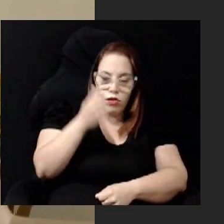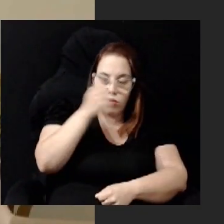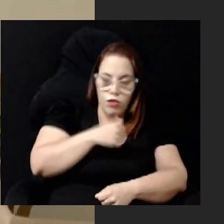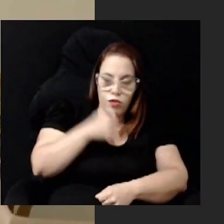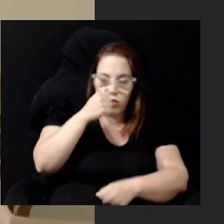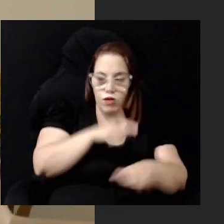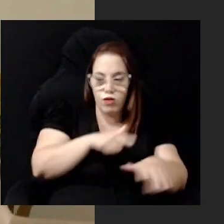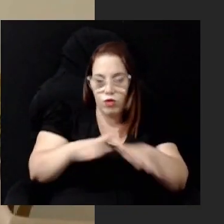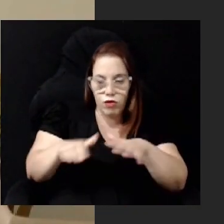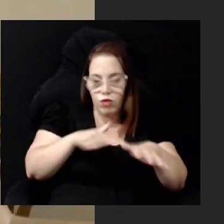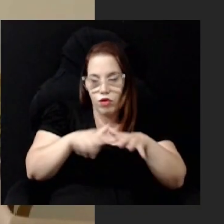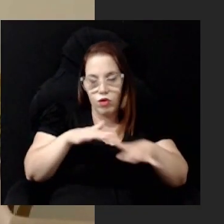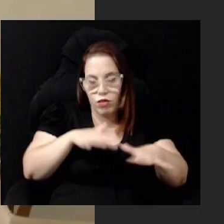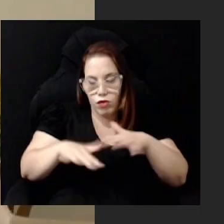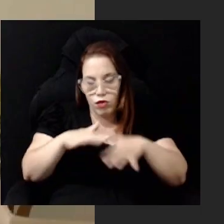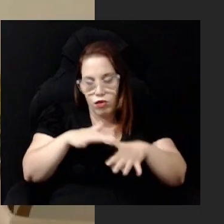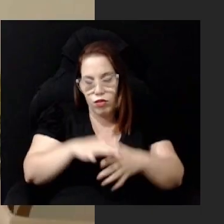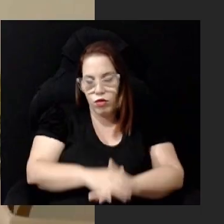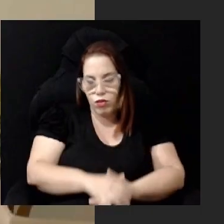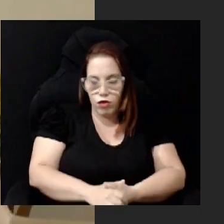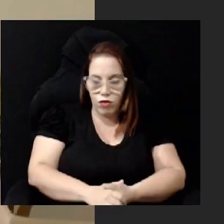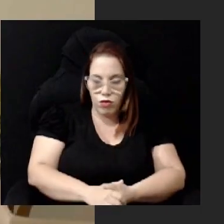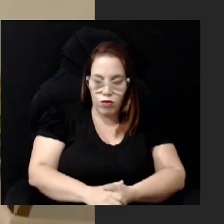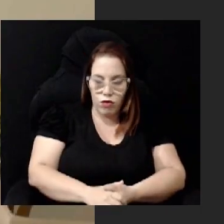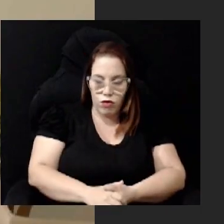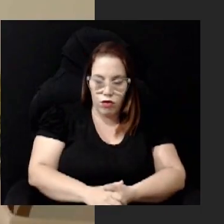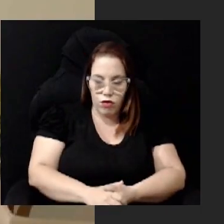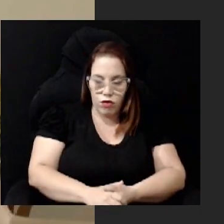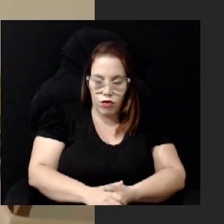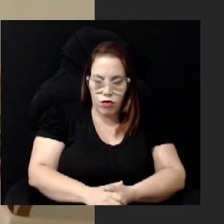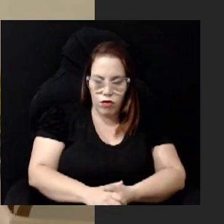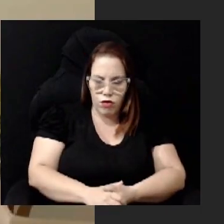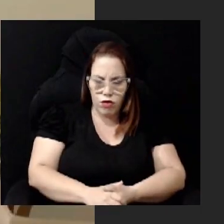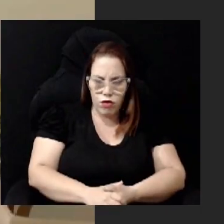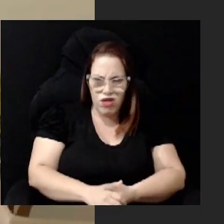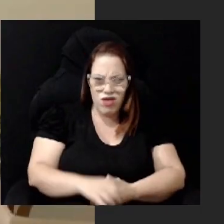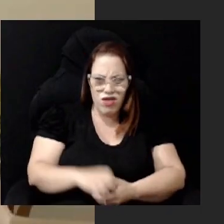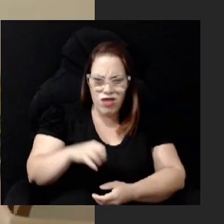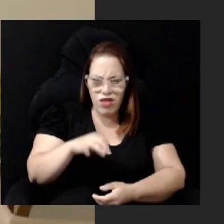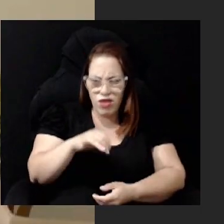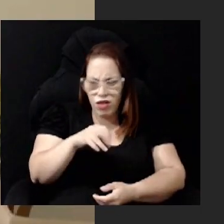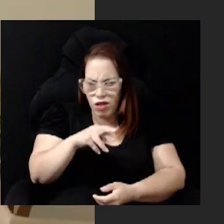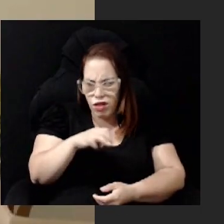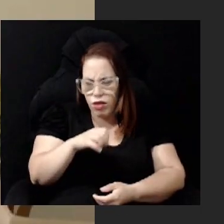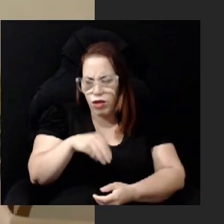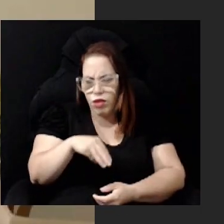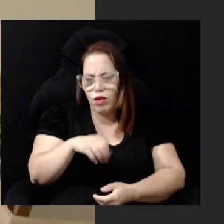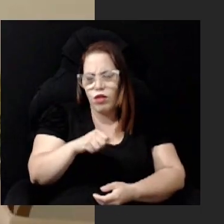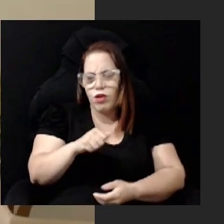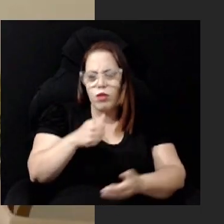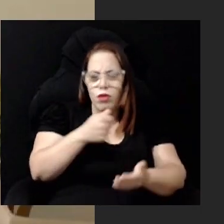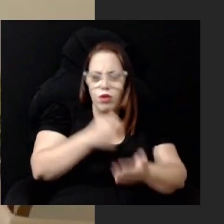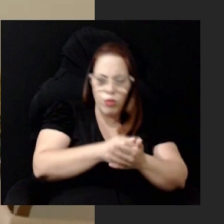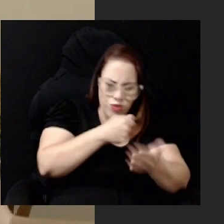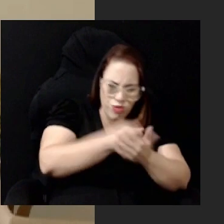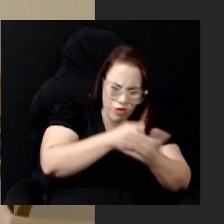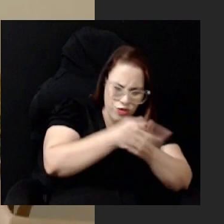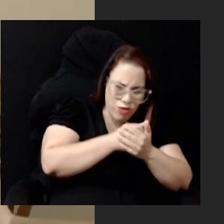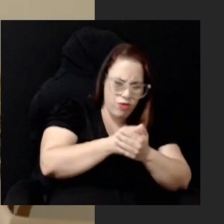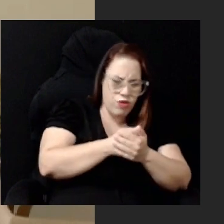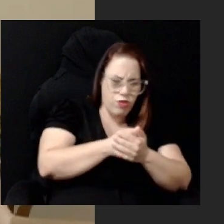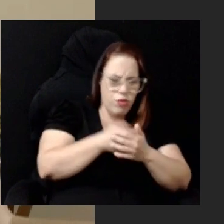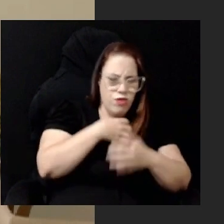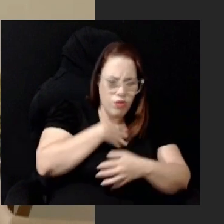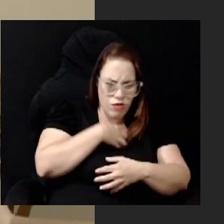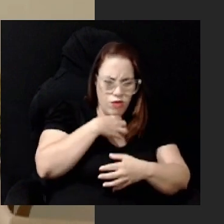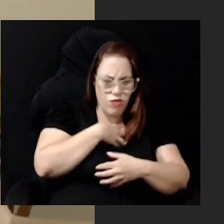semanas, aquela área do corpo está aumentando de volume, está aumentando o edema. Então, assim, a persistência desses sintomas